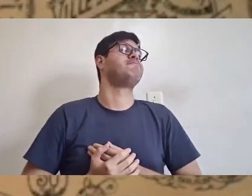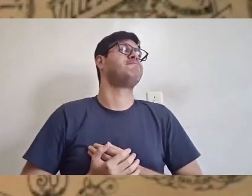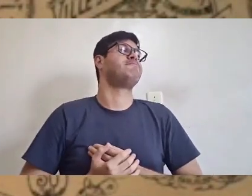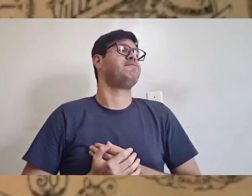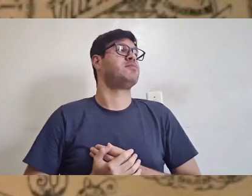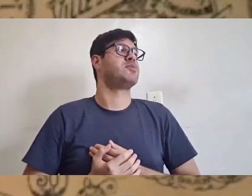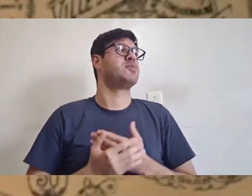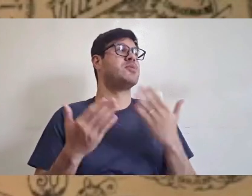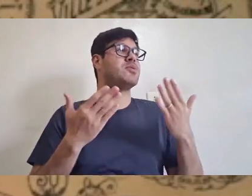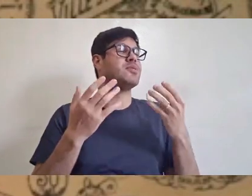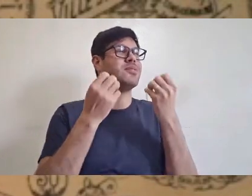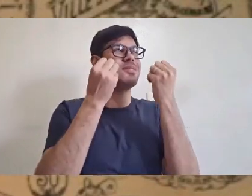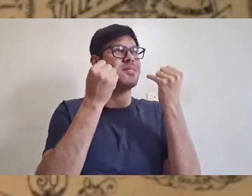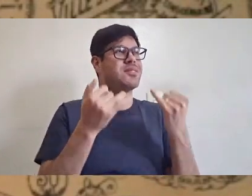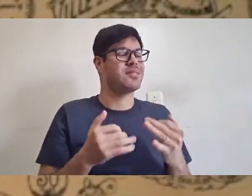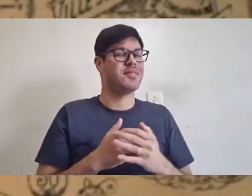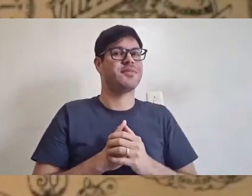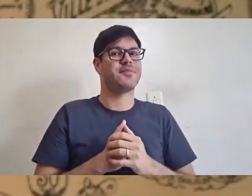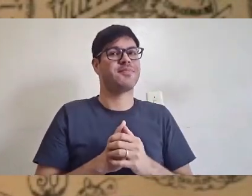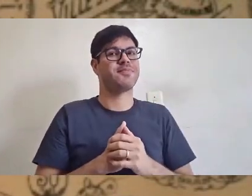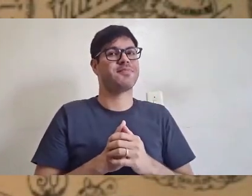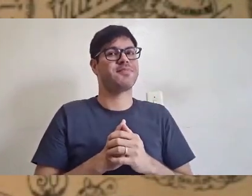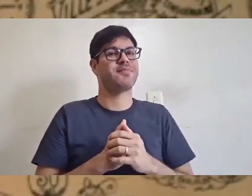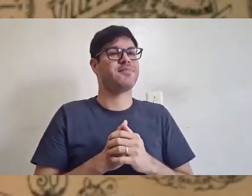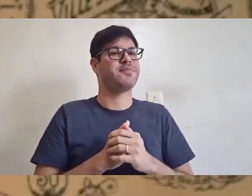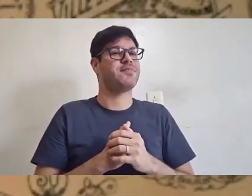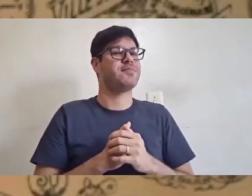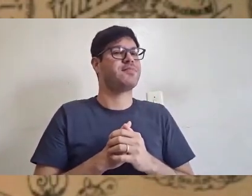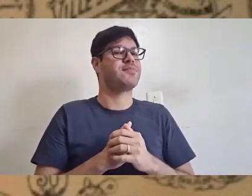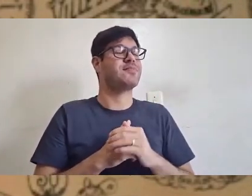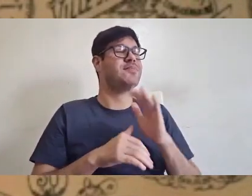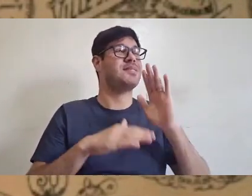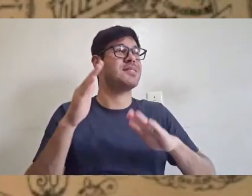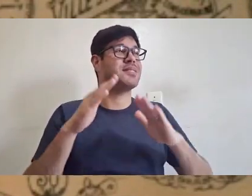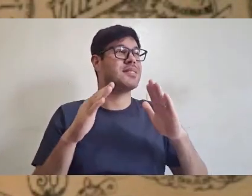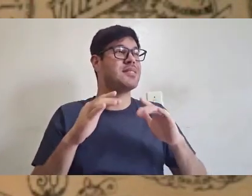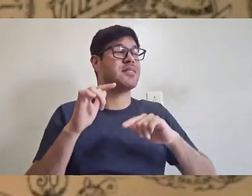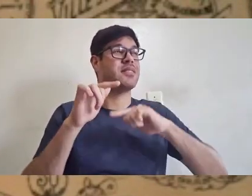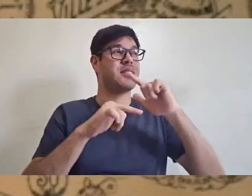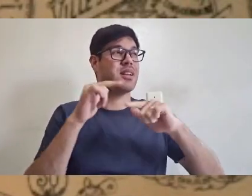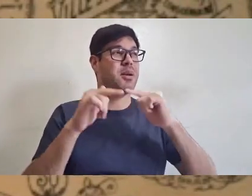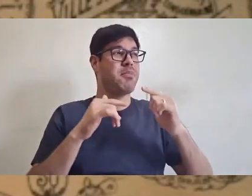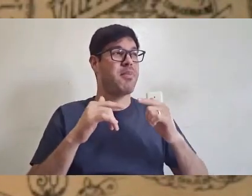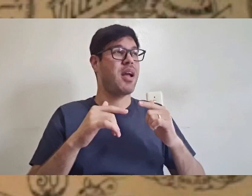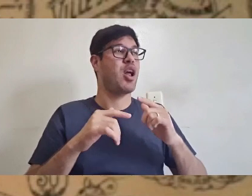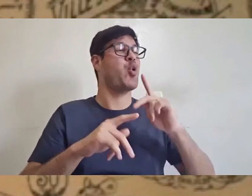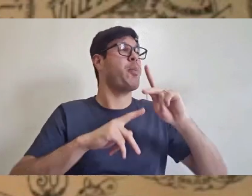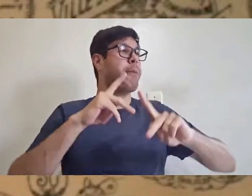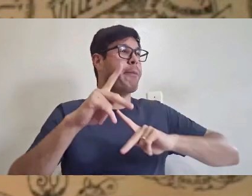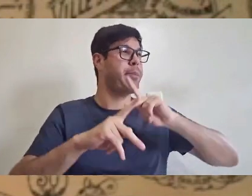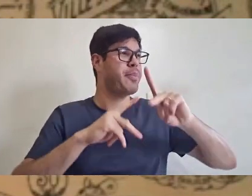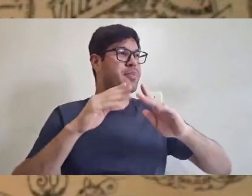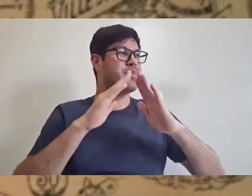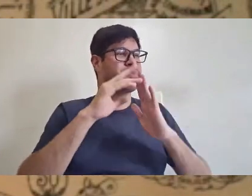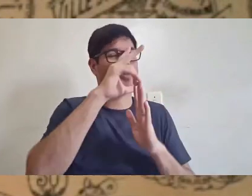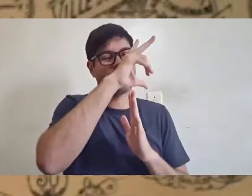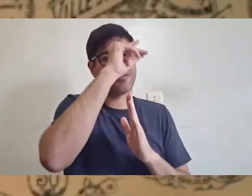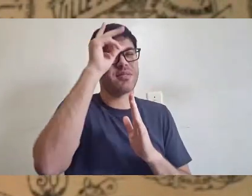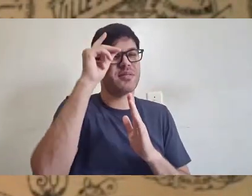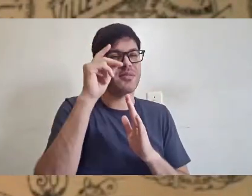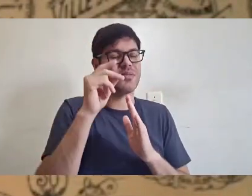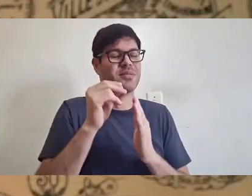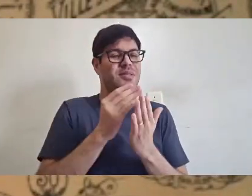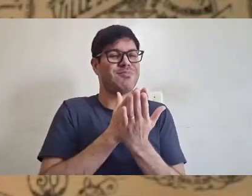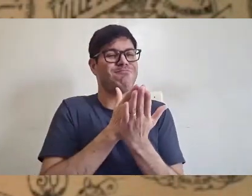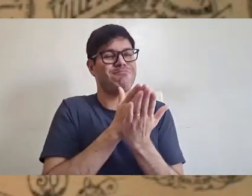dia que, lamentavelmente, o serviço público, né, se destruturou de uma